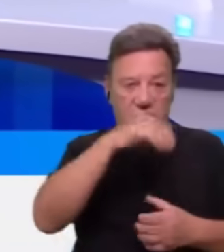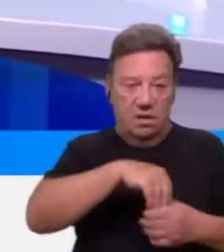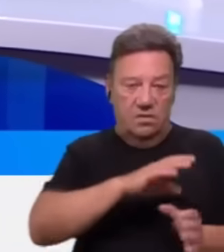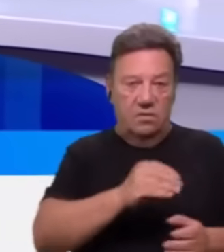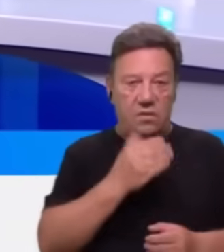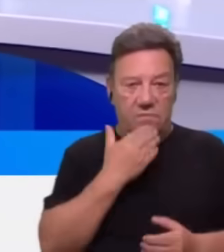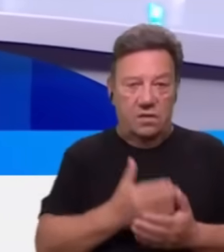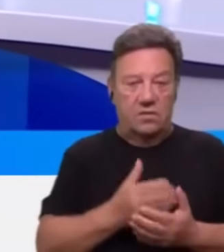obrigado